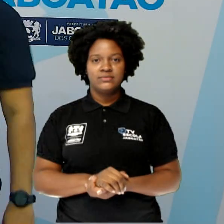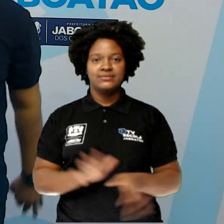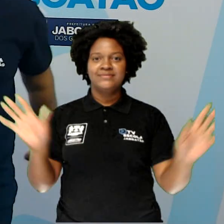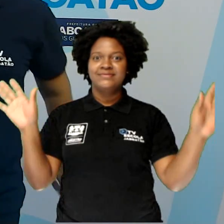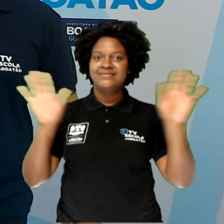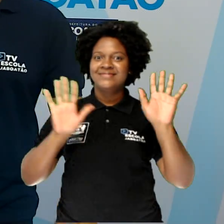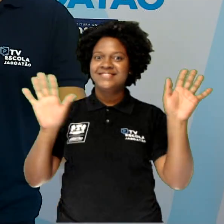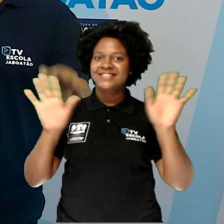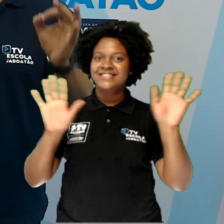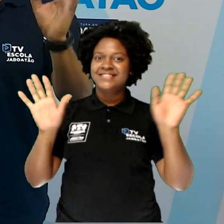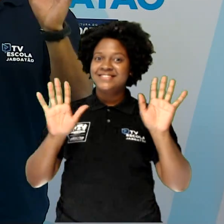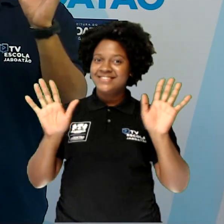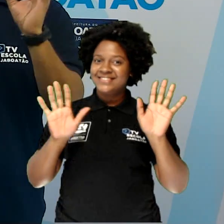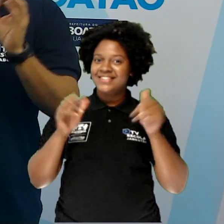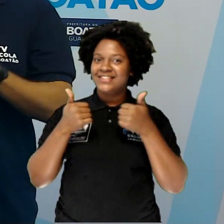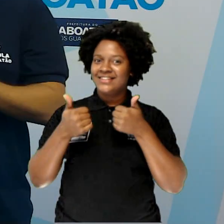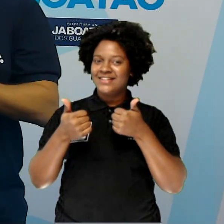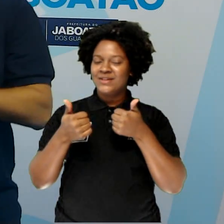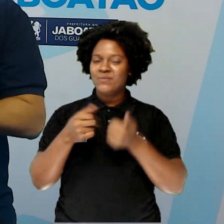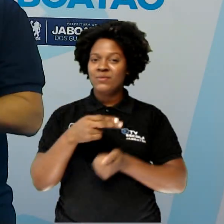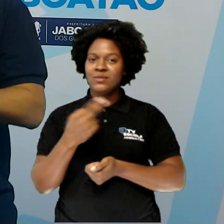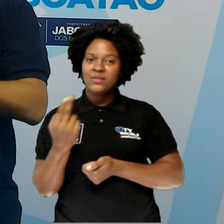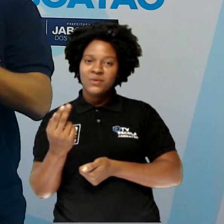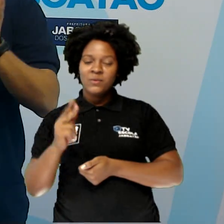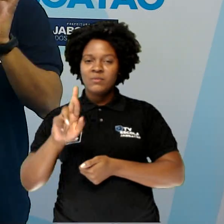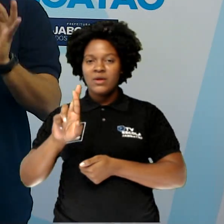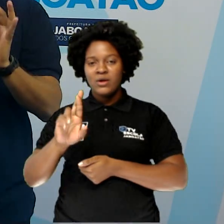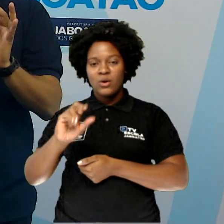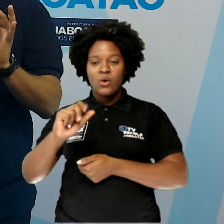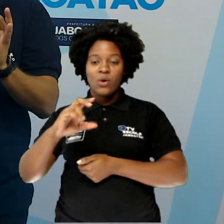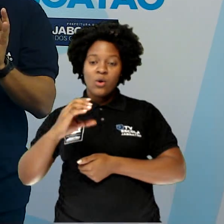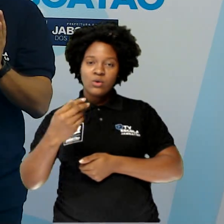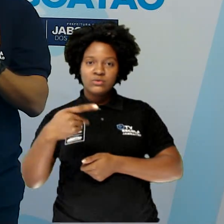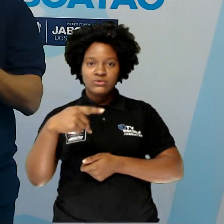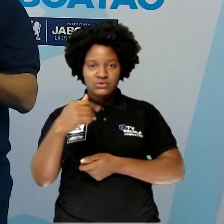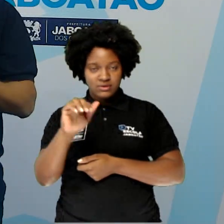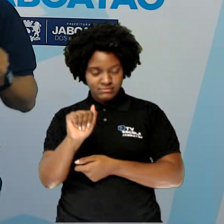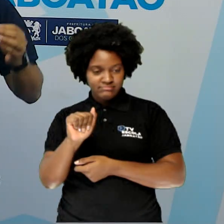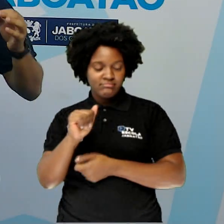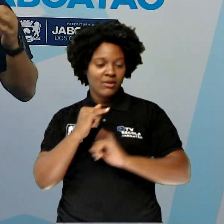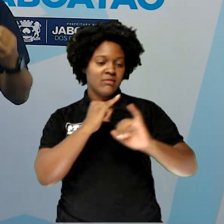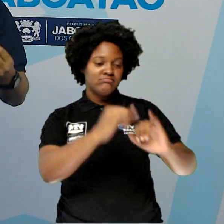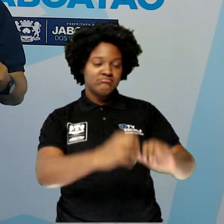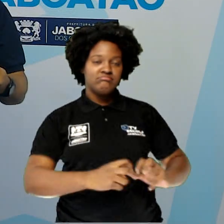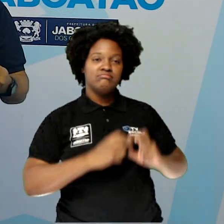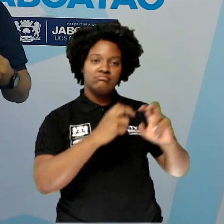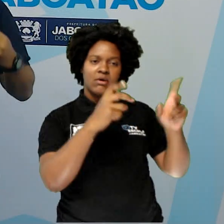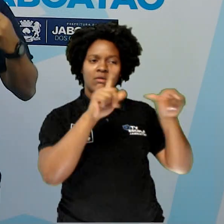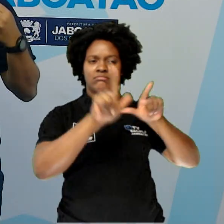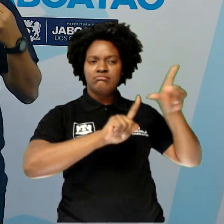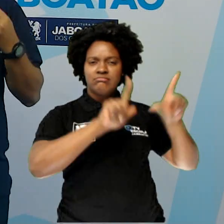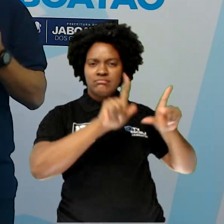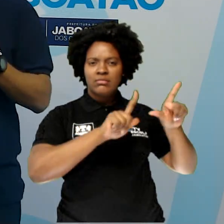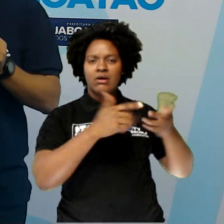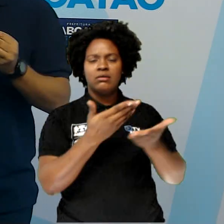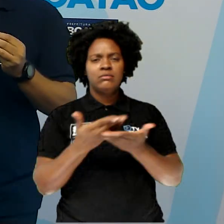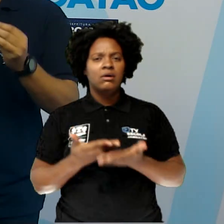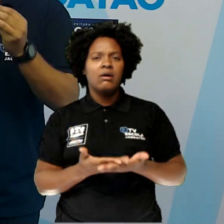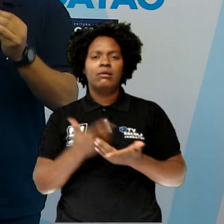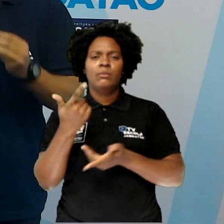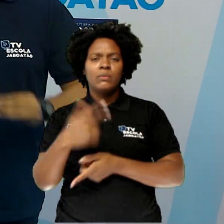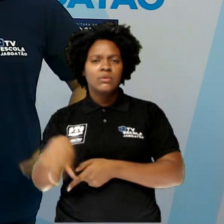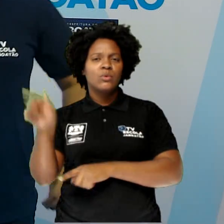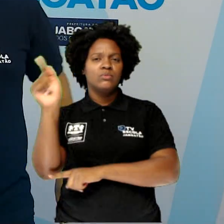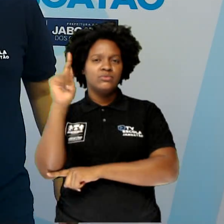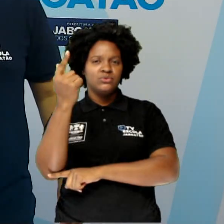Salve galera de casa, aqui é o professor Rocha na TV Escola Jaboatão e hoje teremos mais uma aula de